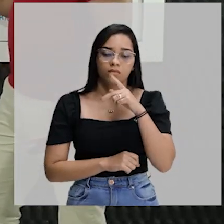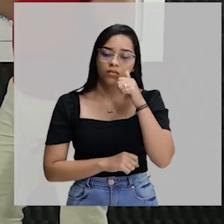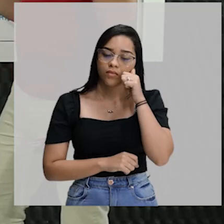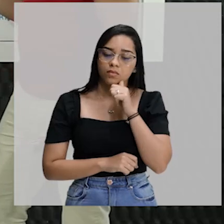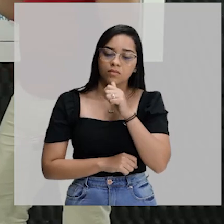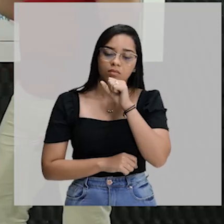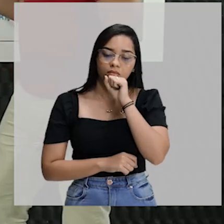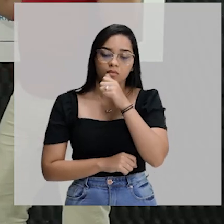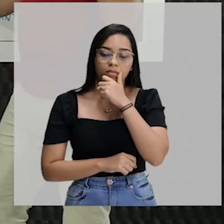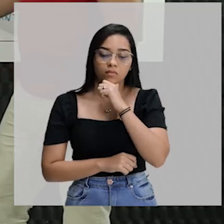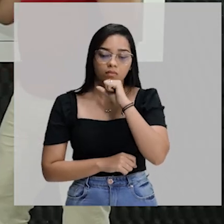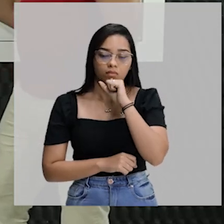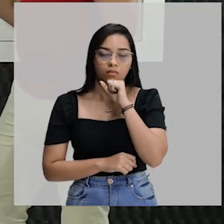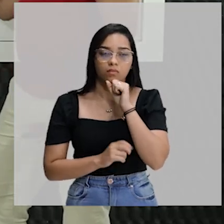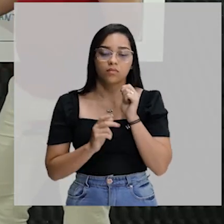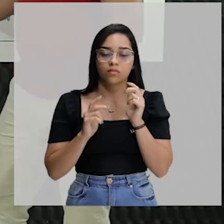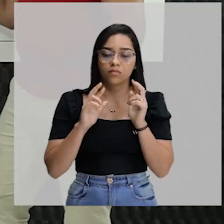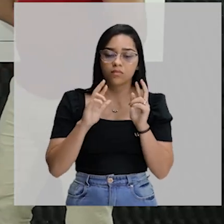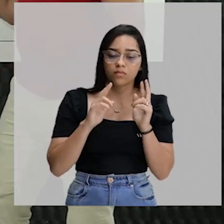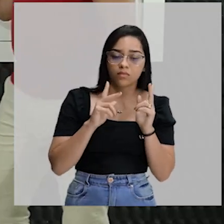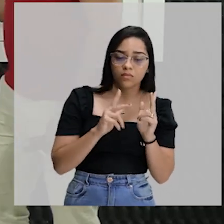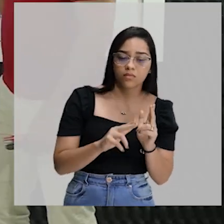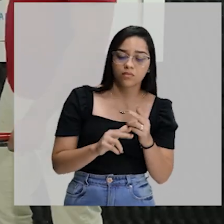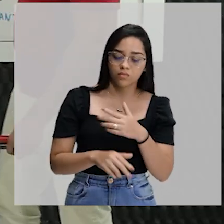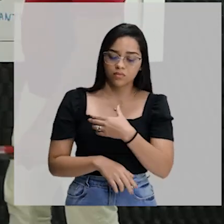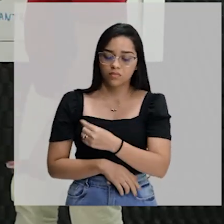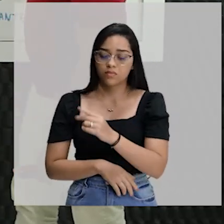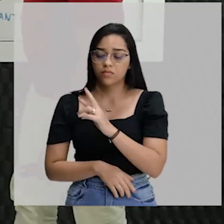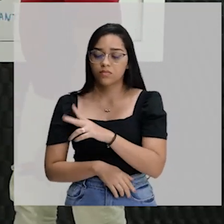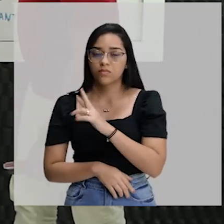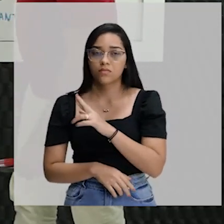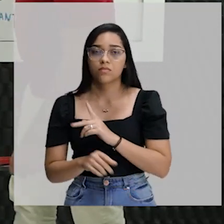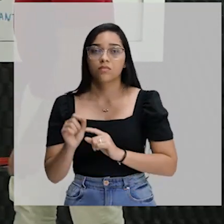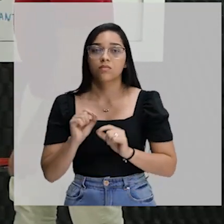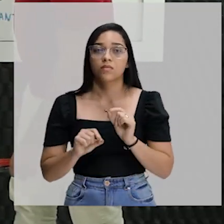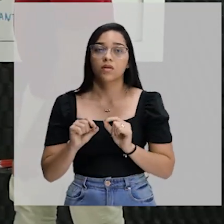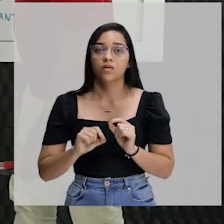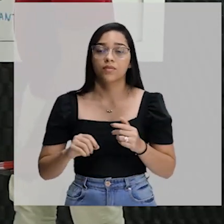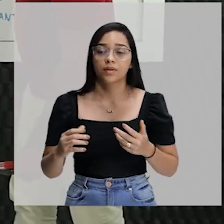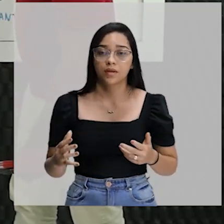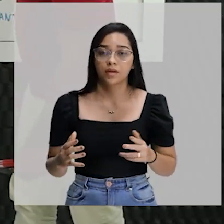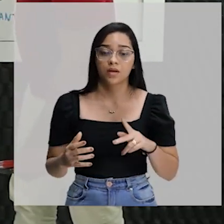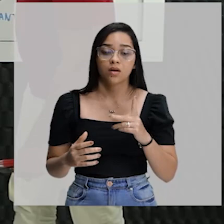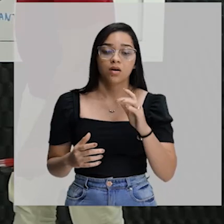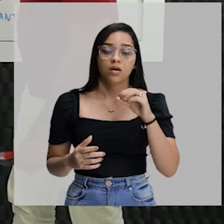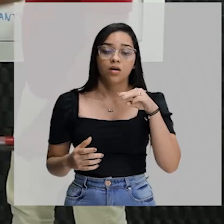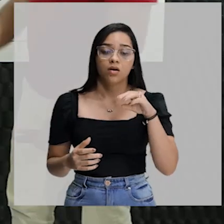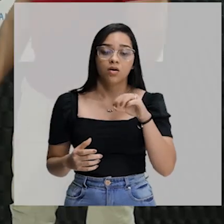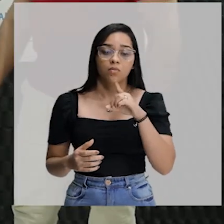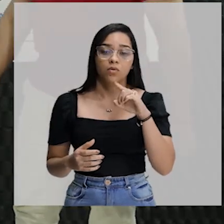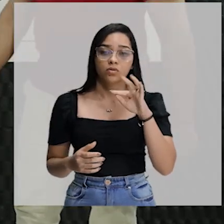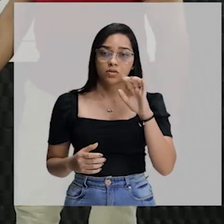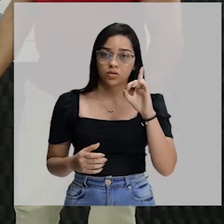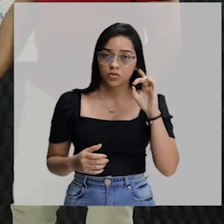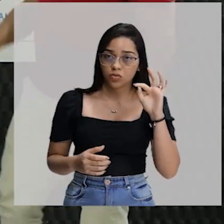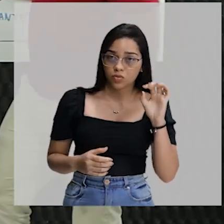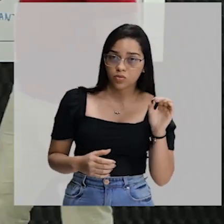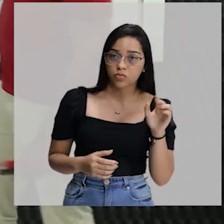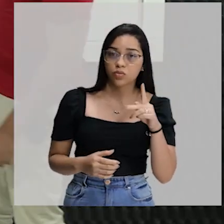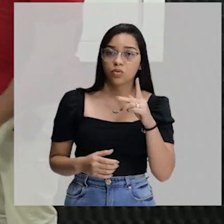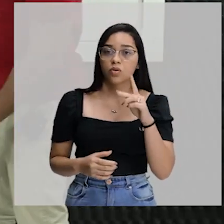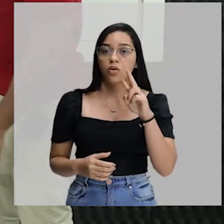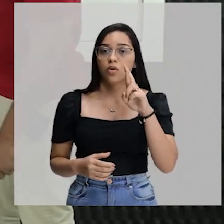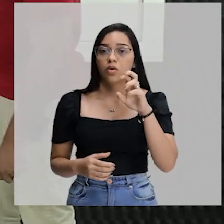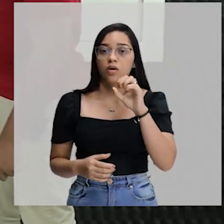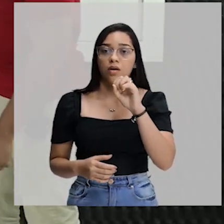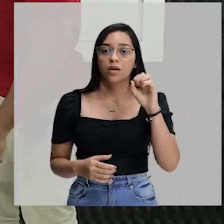iguais com filho diferente, esse filho que é diferente, ele é o quê? Ele é homozigoto recessivo, certo?